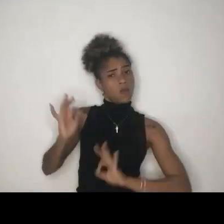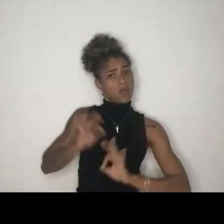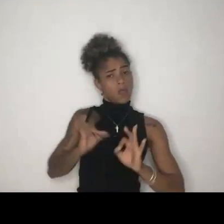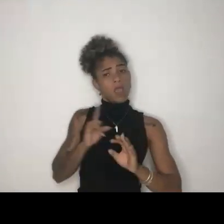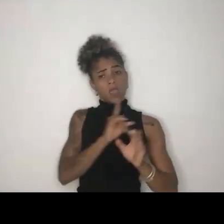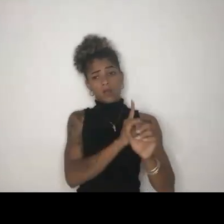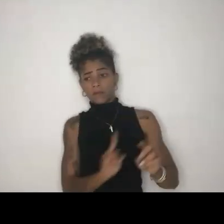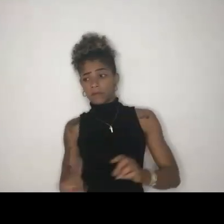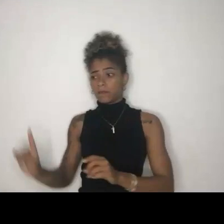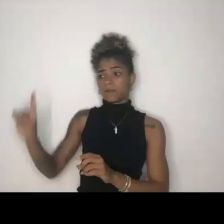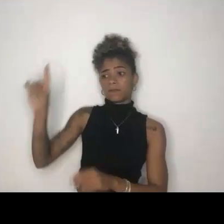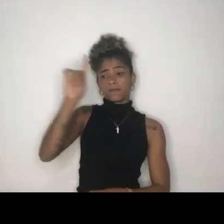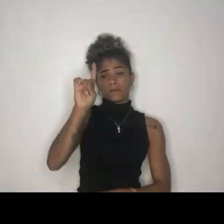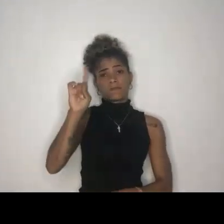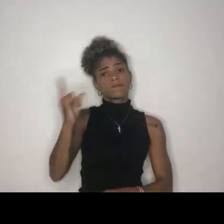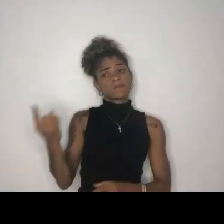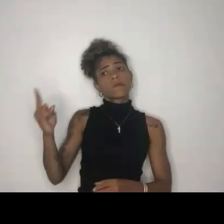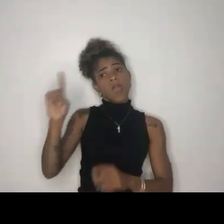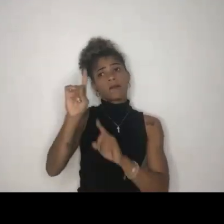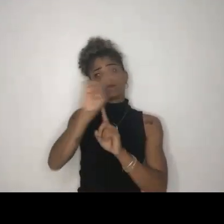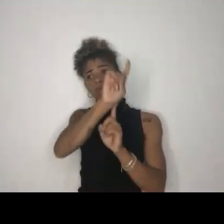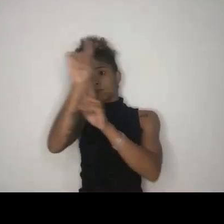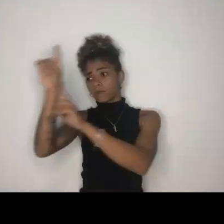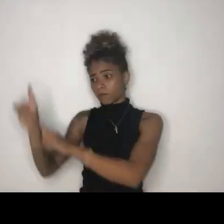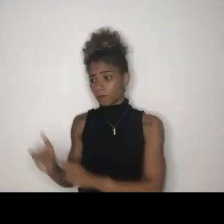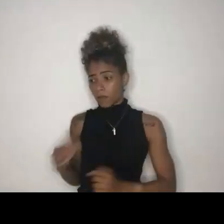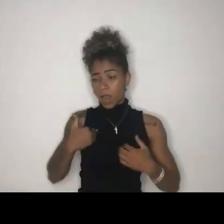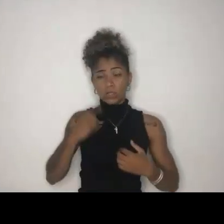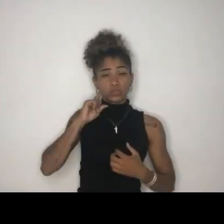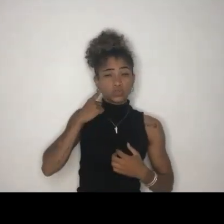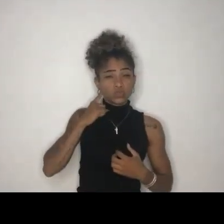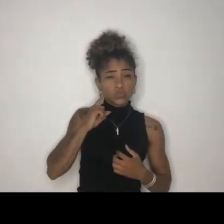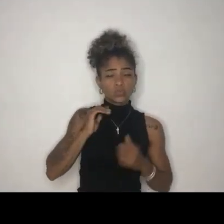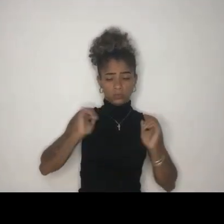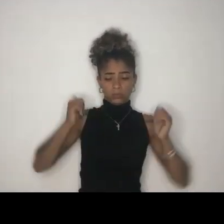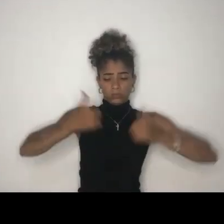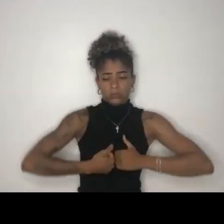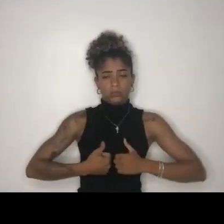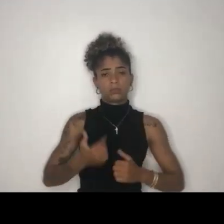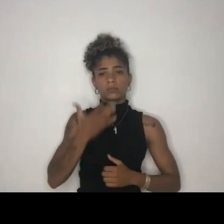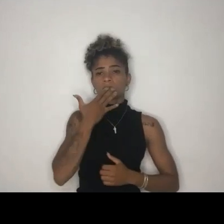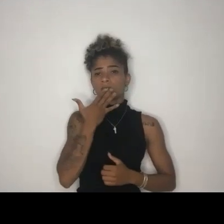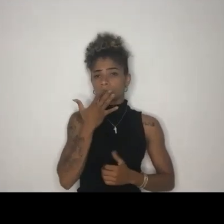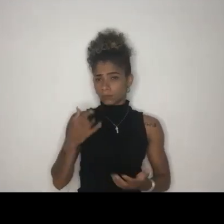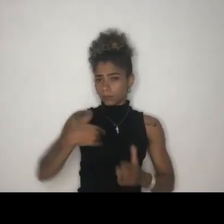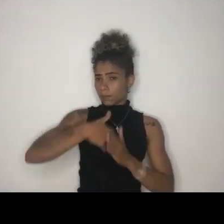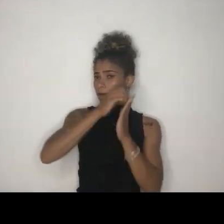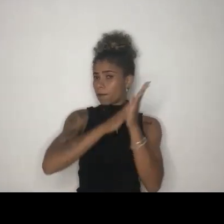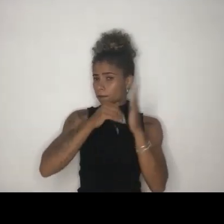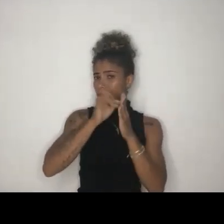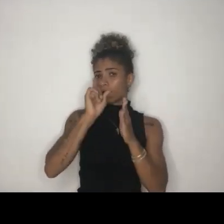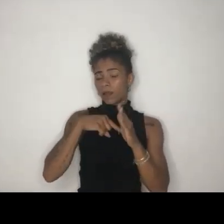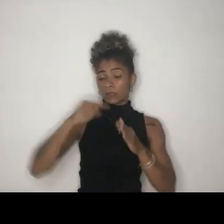aquele short aquele jaleco surge de tinta então vou falar para vocês que é um mergulho